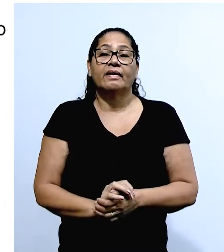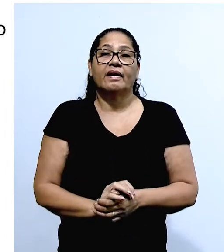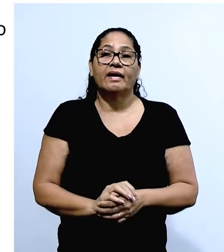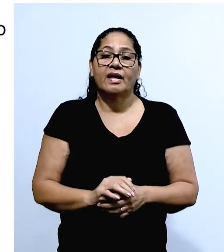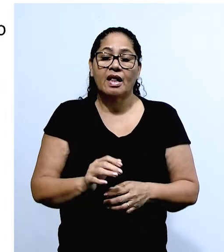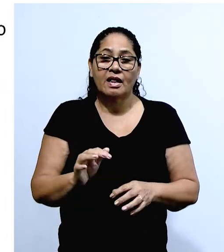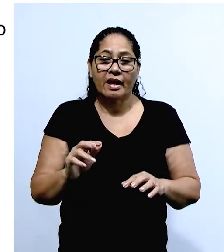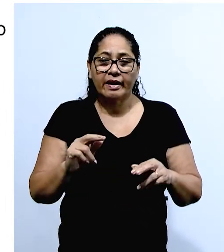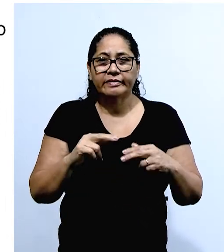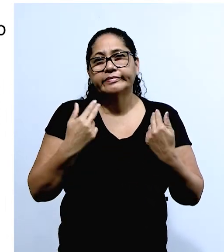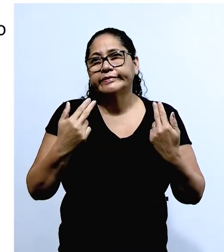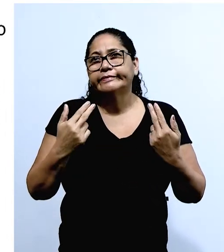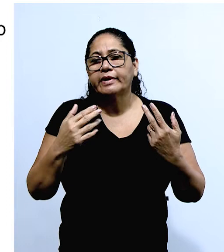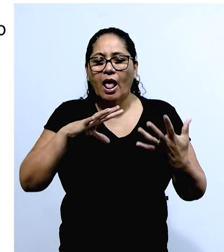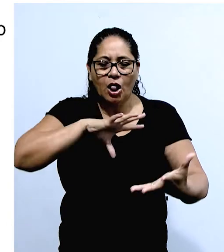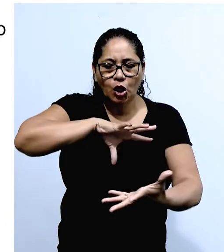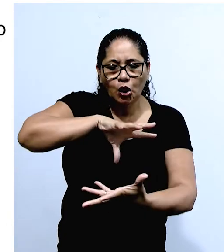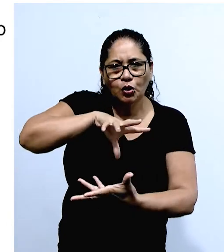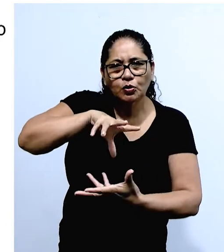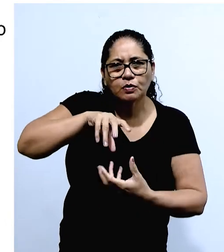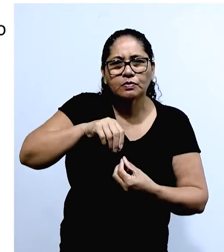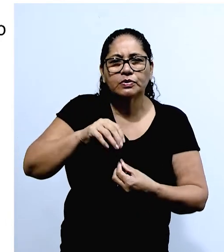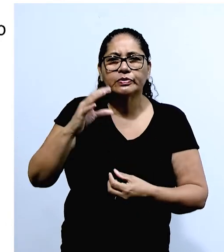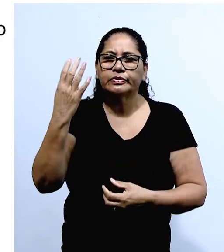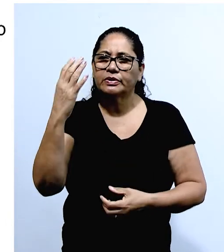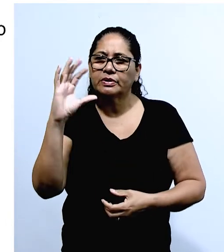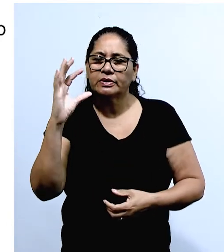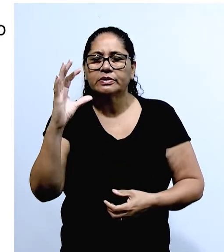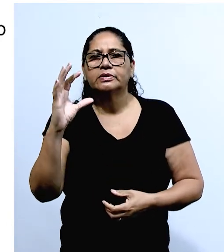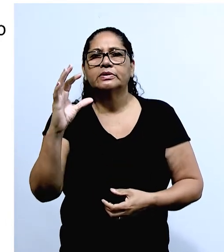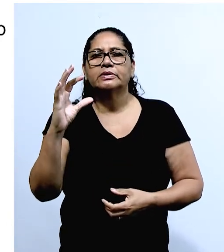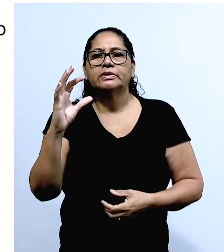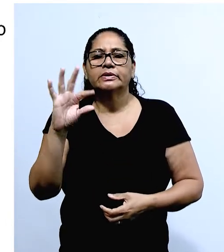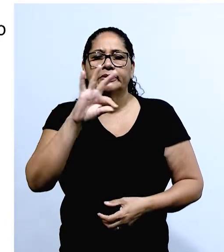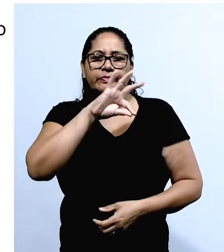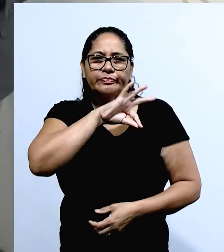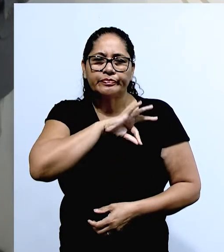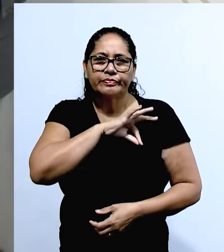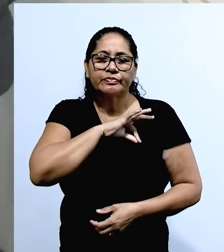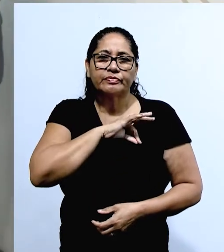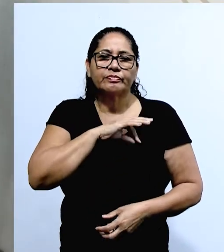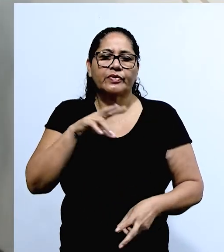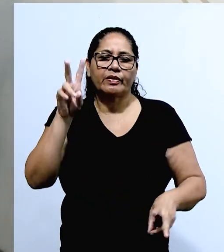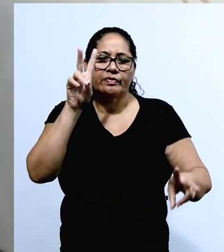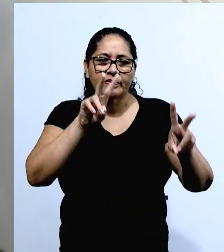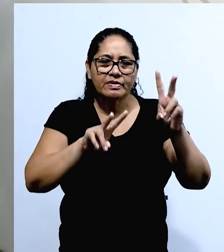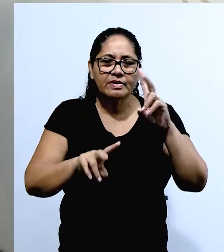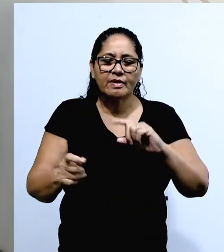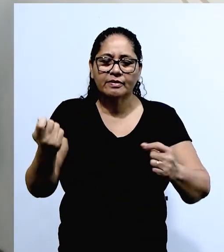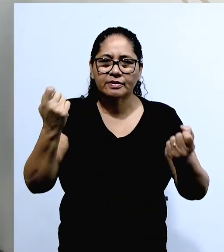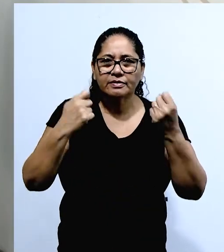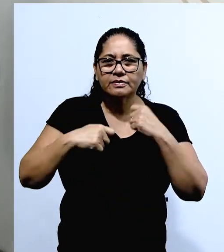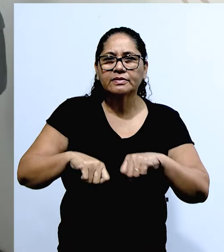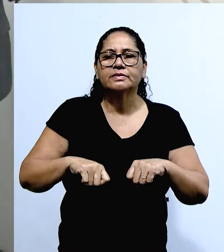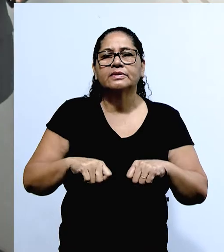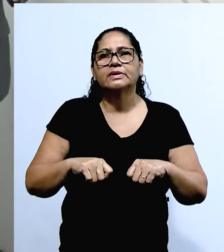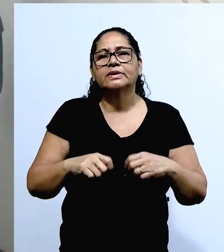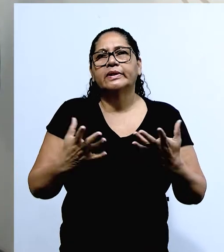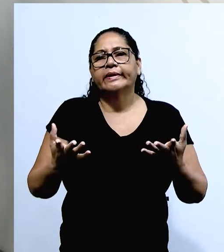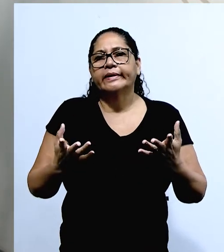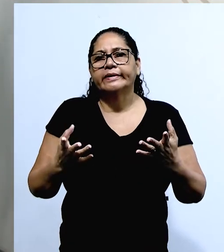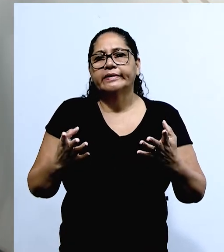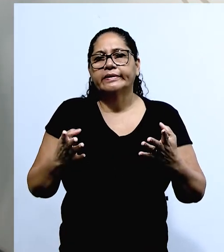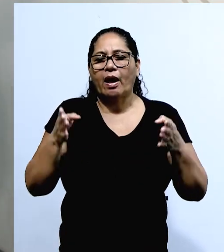Tornar-se referência mundial em ciência policial. A visão, ela tem essa capacidade, né? Ela vai extrapolar um pouquinho da